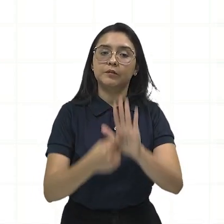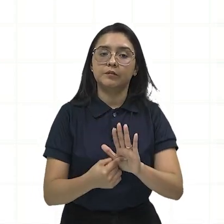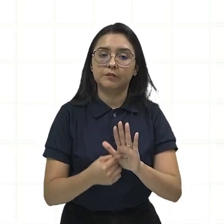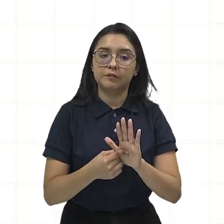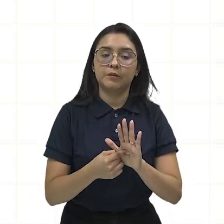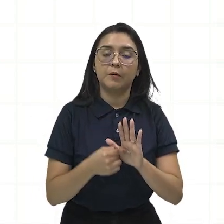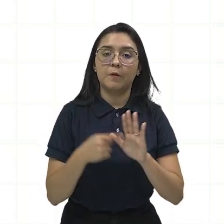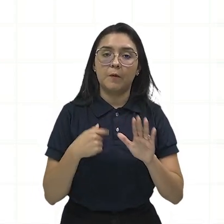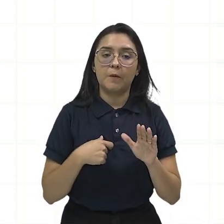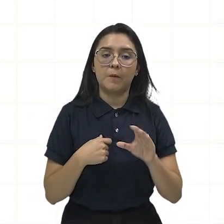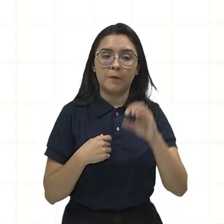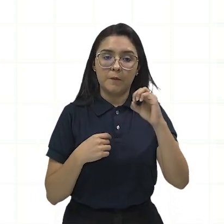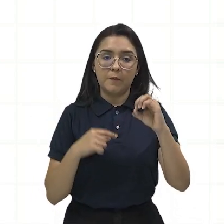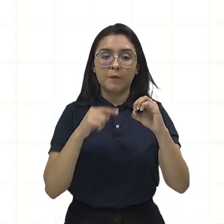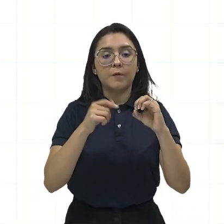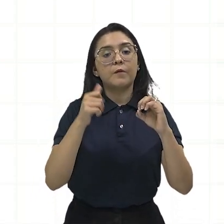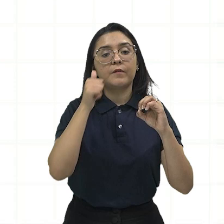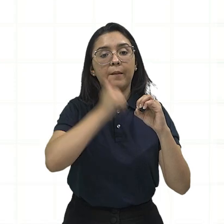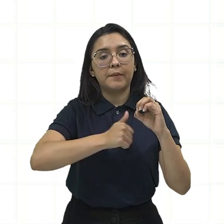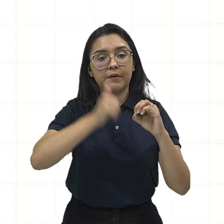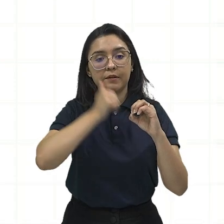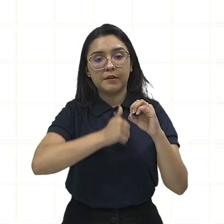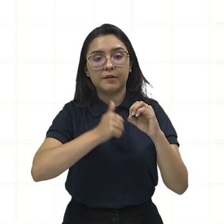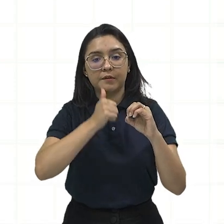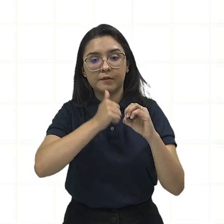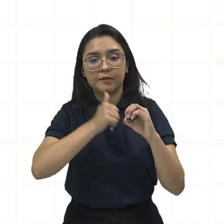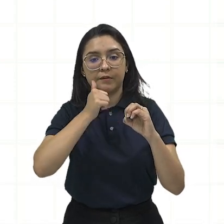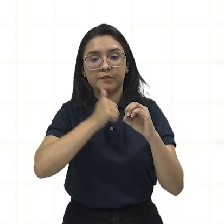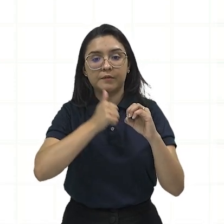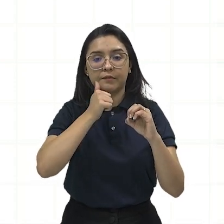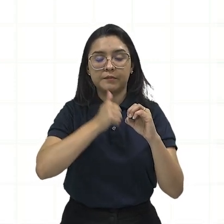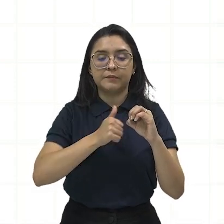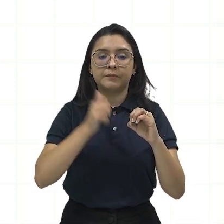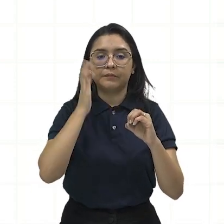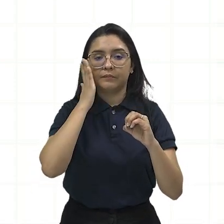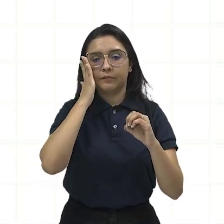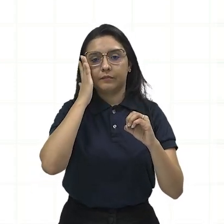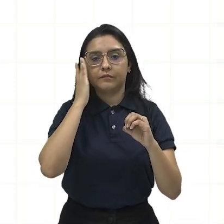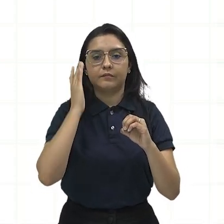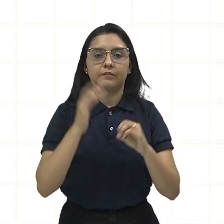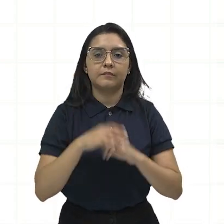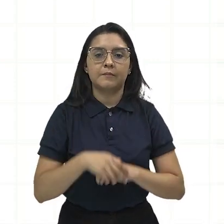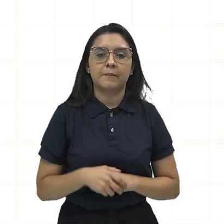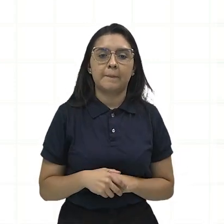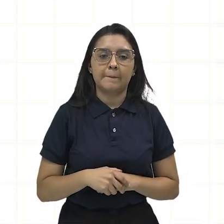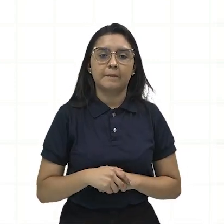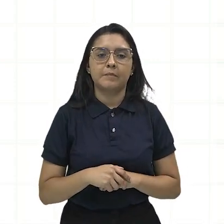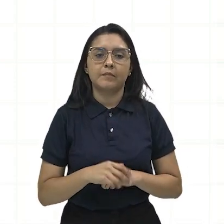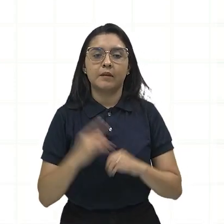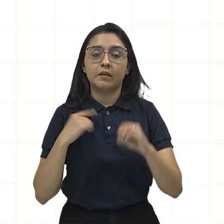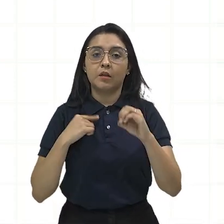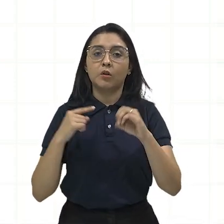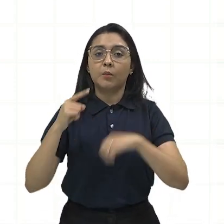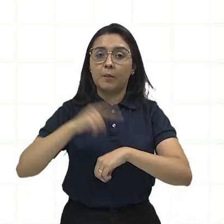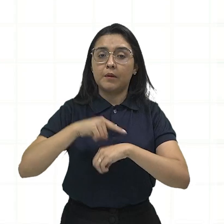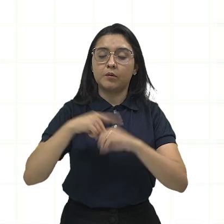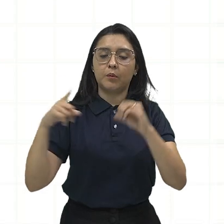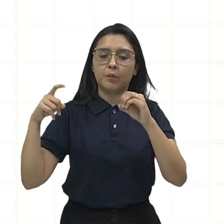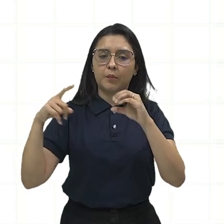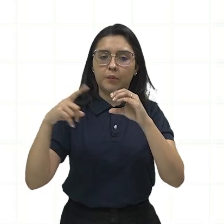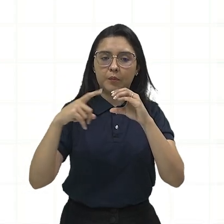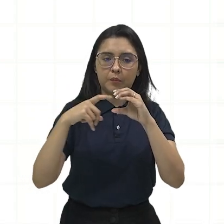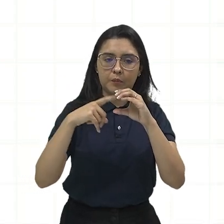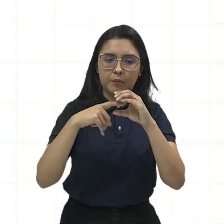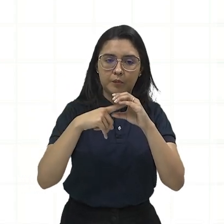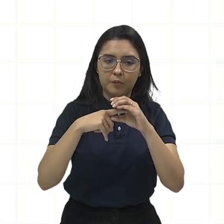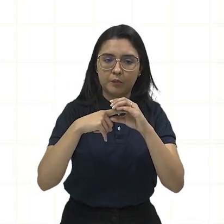pronúcleo feminino, bem aqui sendo apontado. Quando o espermatozoide penetra, ele vai ter